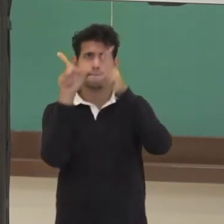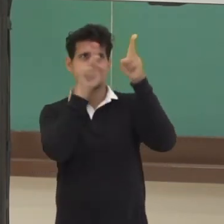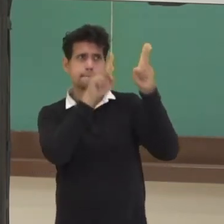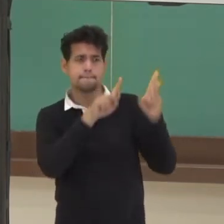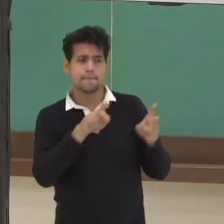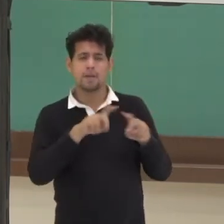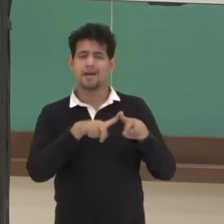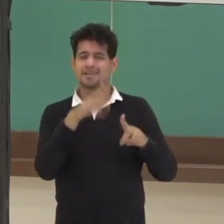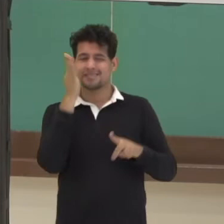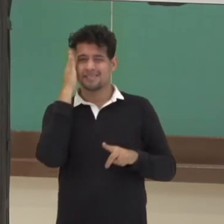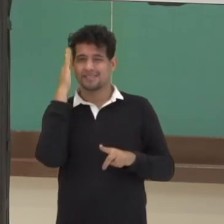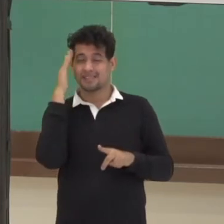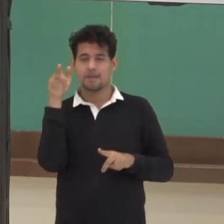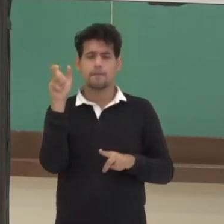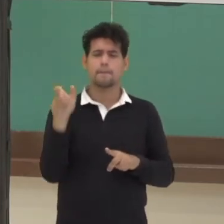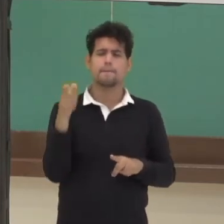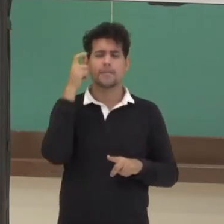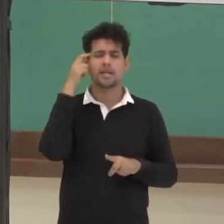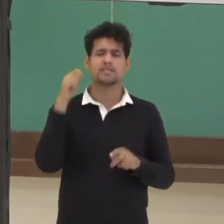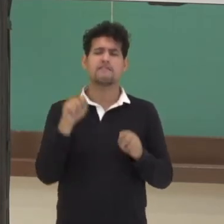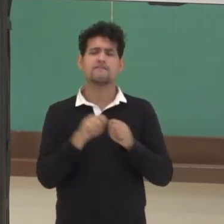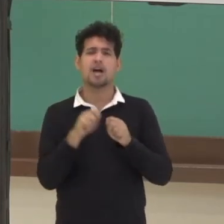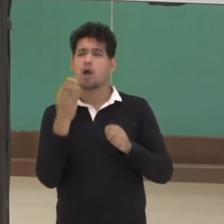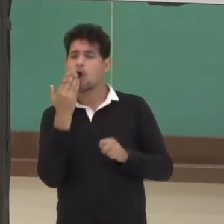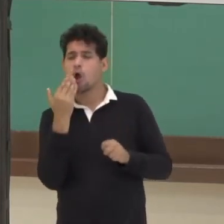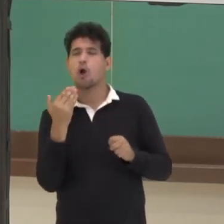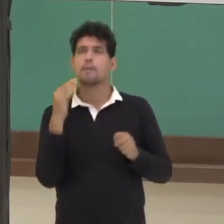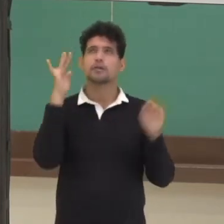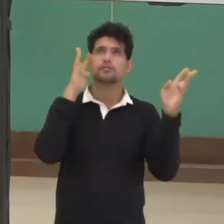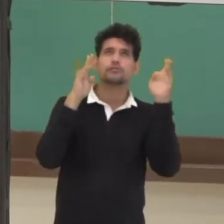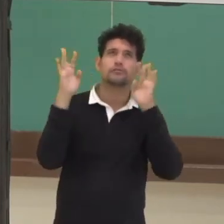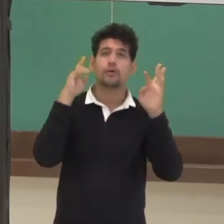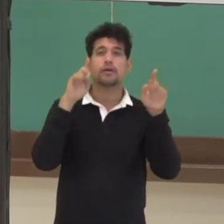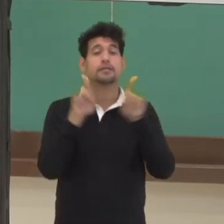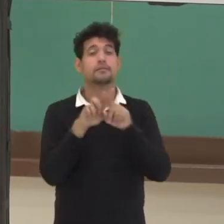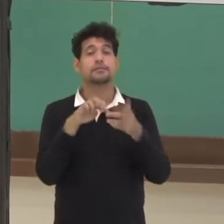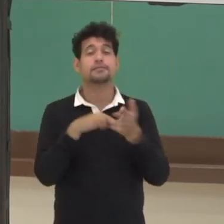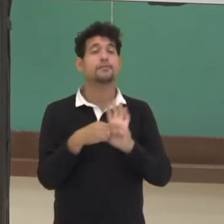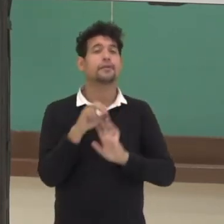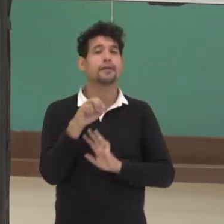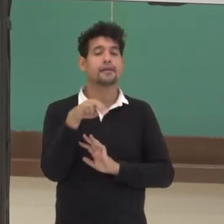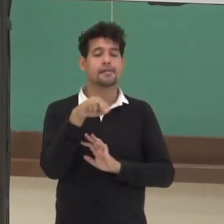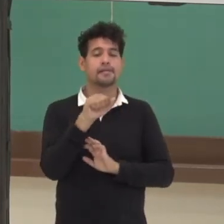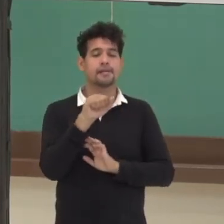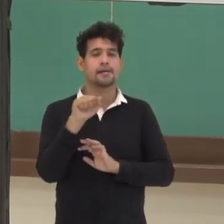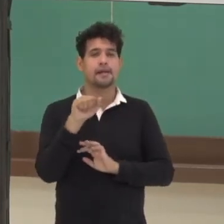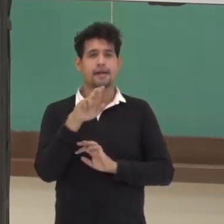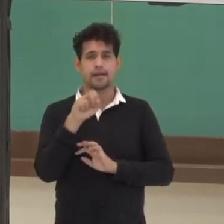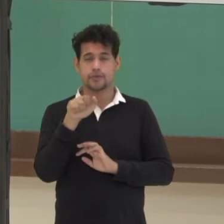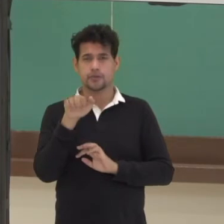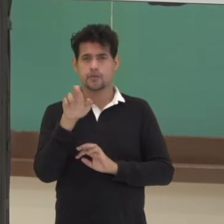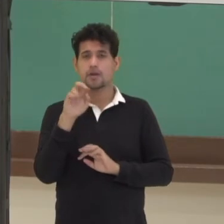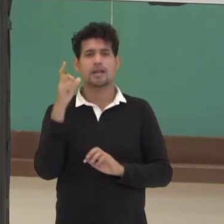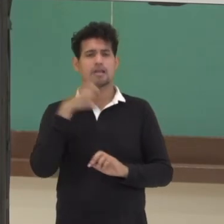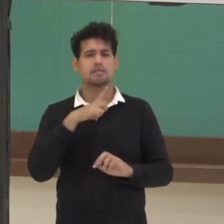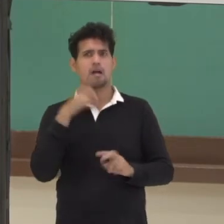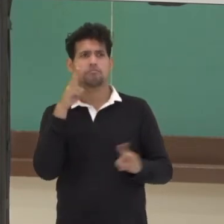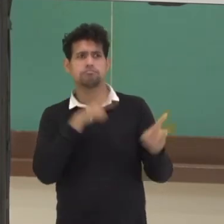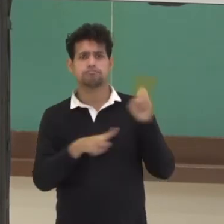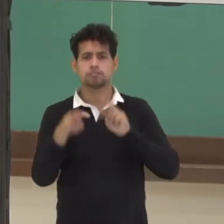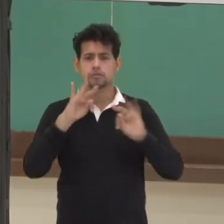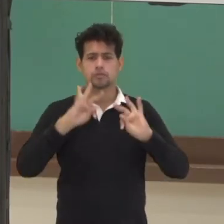que a personagem pensa, faz, come, sonha, é um narrador o quê? Onisciente, né? Então, ele